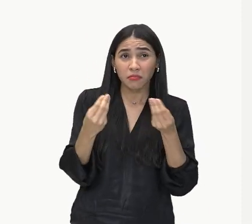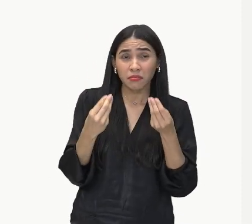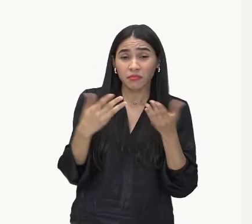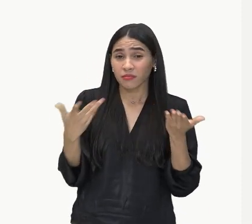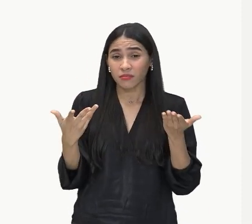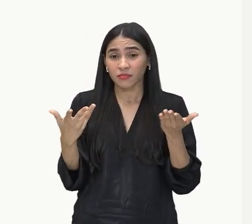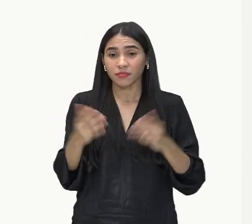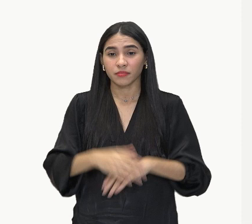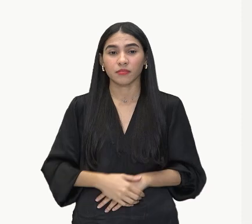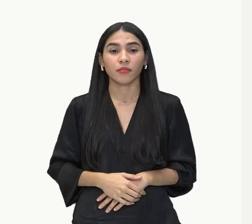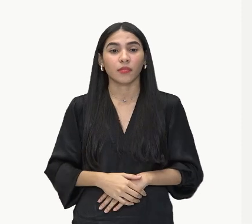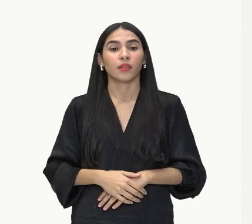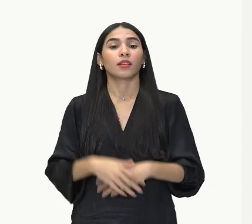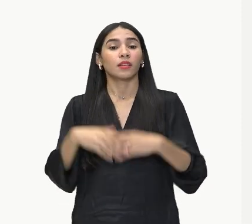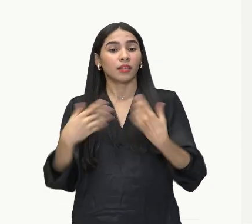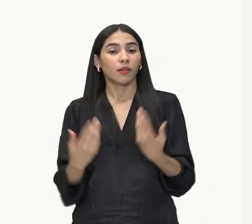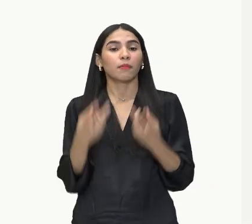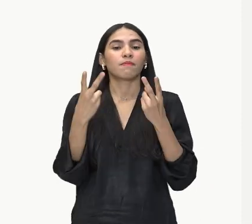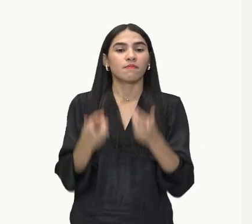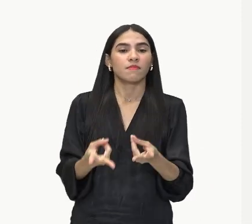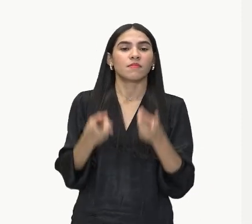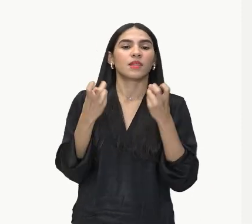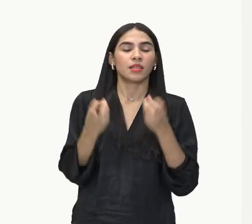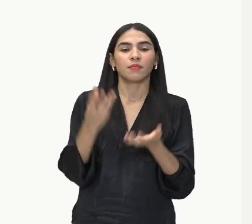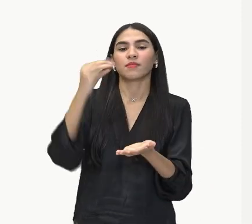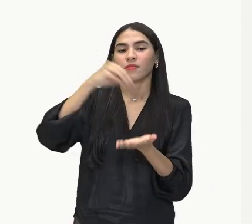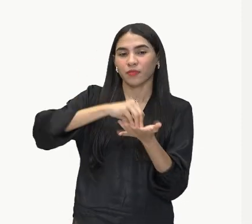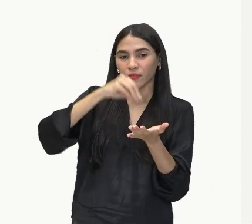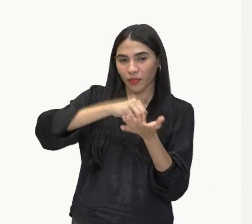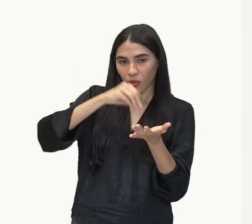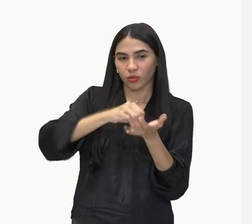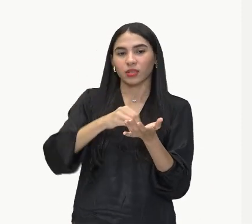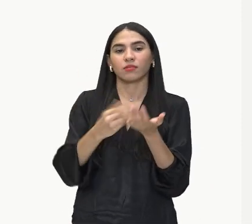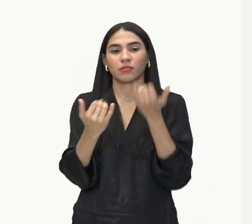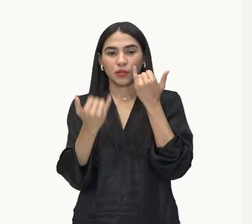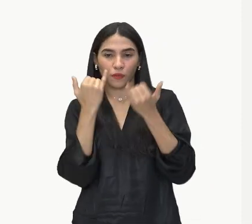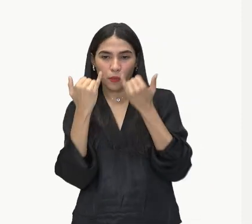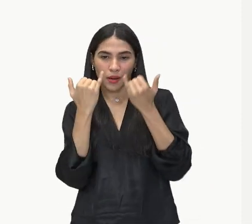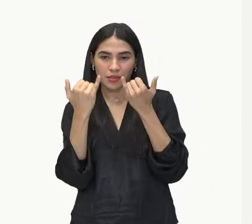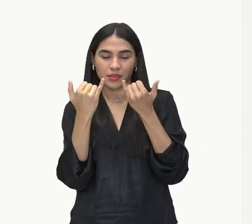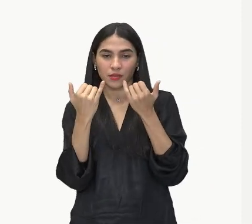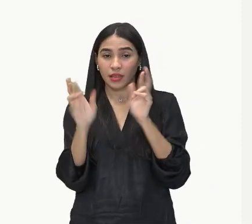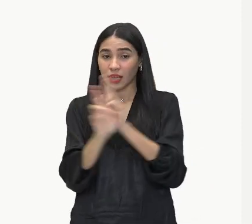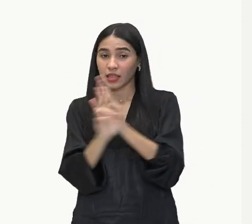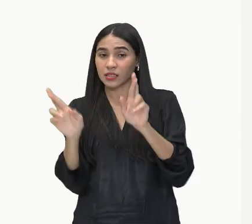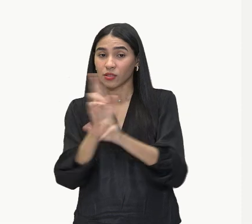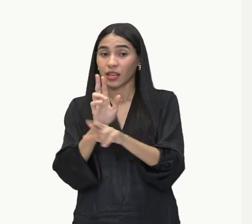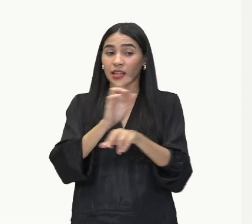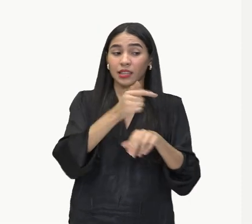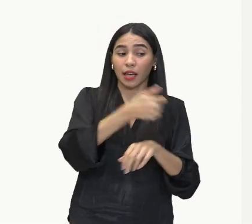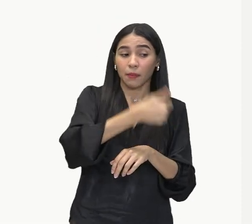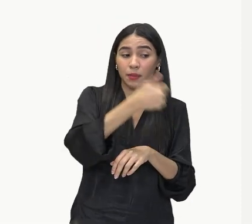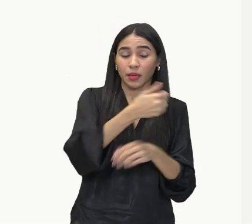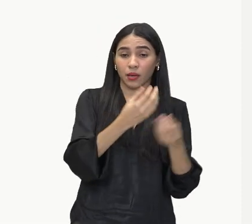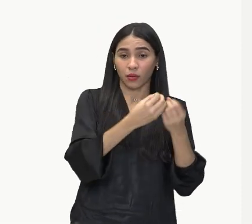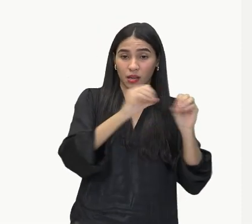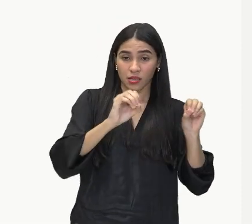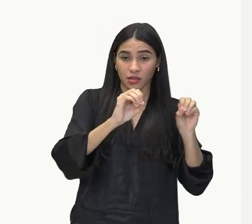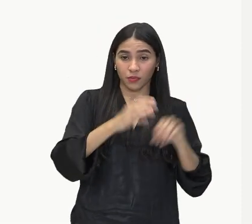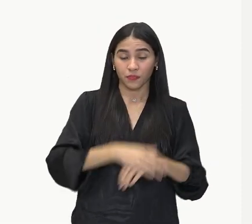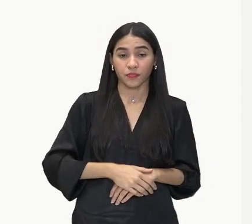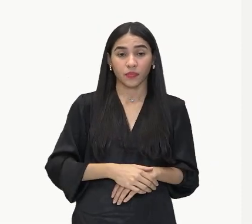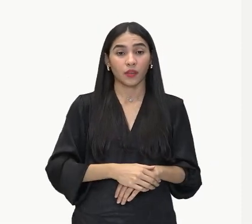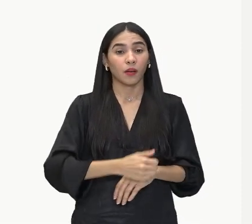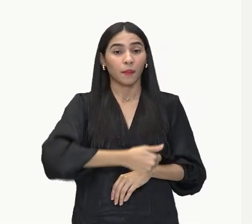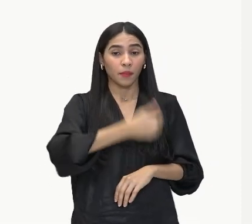certo? Nós percebemos que falta informação relacionada aí a essa primeira oração. Então, essa